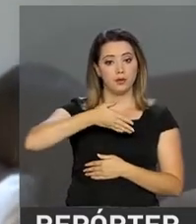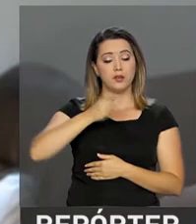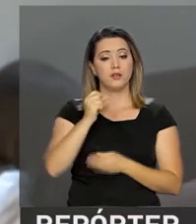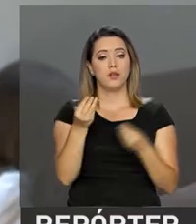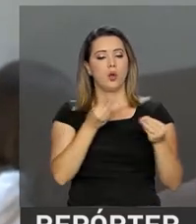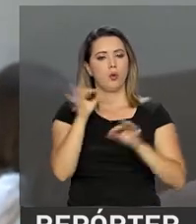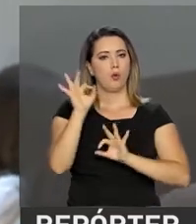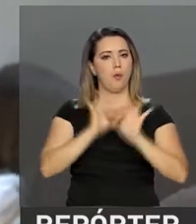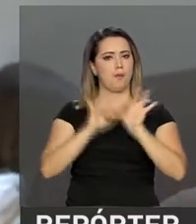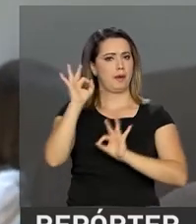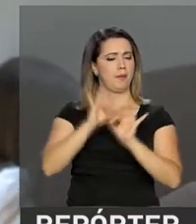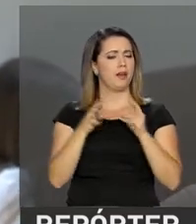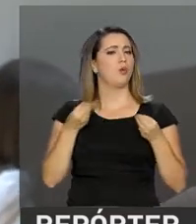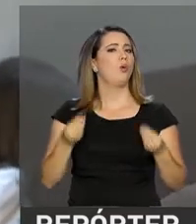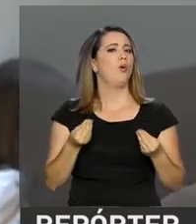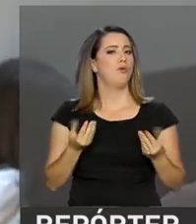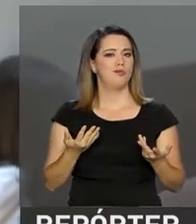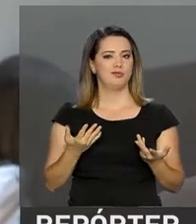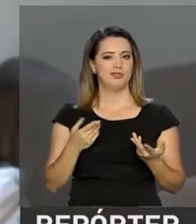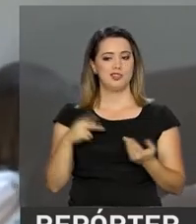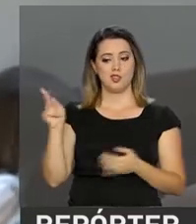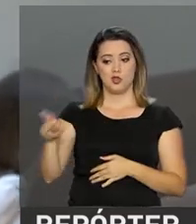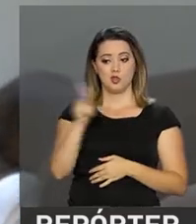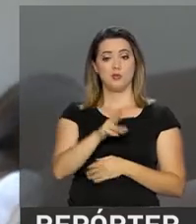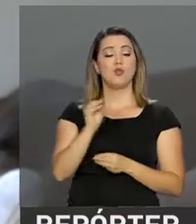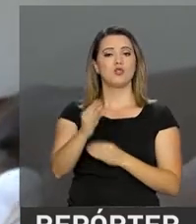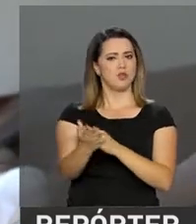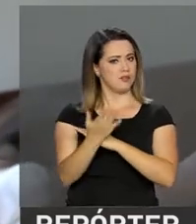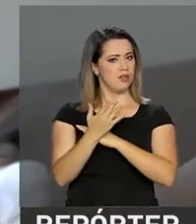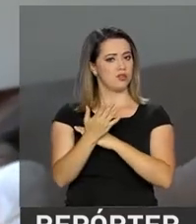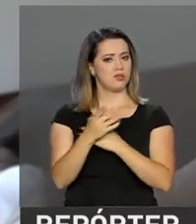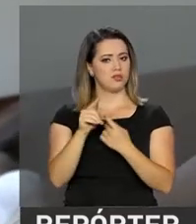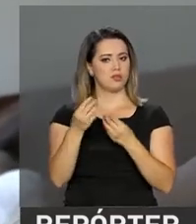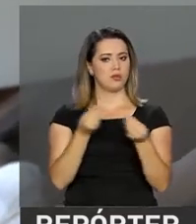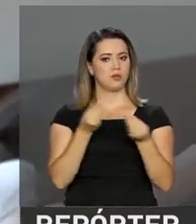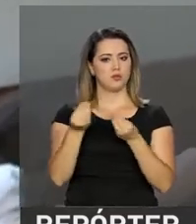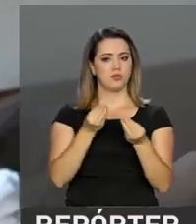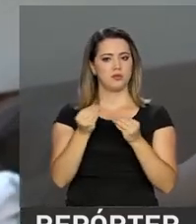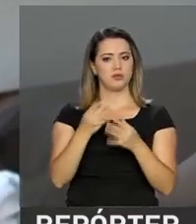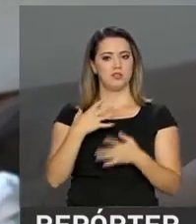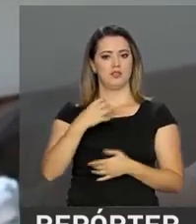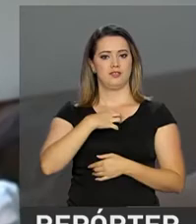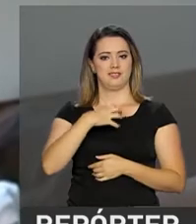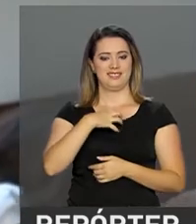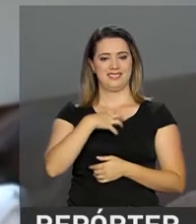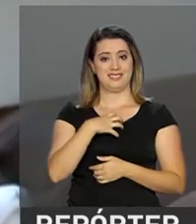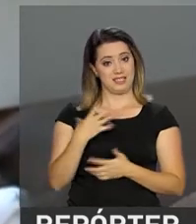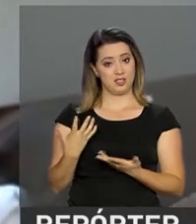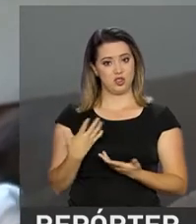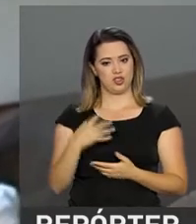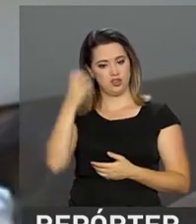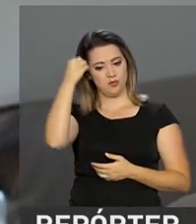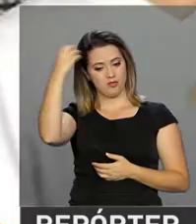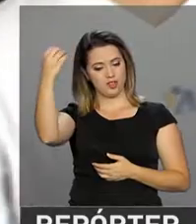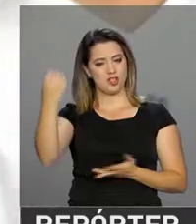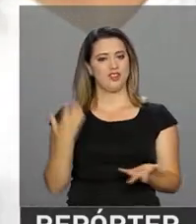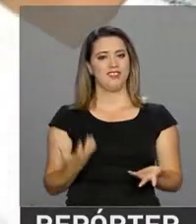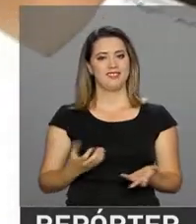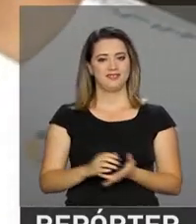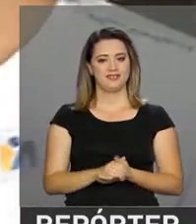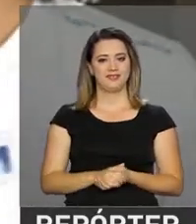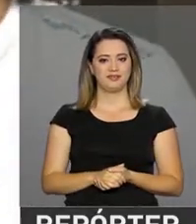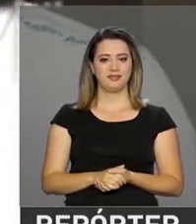se preparou, e os professores que ajudaram ela, e como que ela está sentindo para ir, né, sozinha para o Chile.